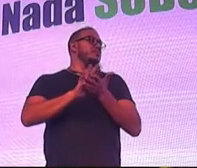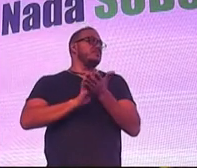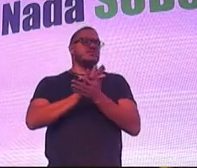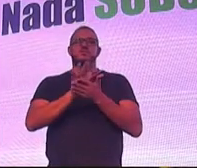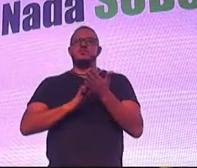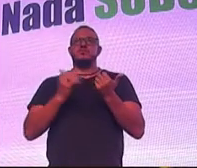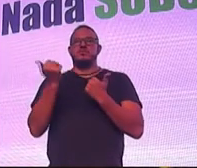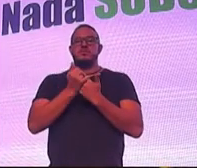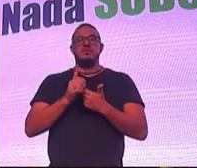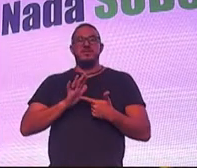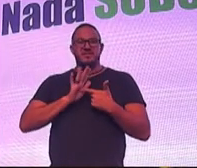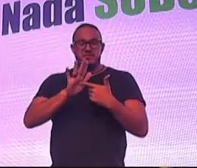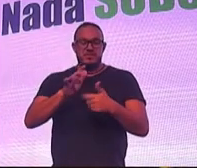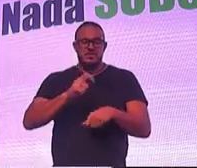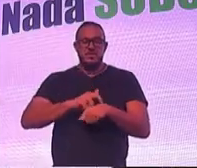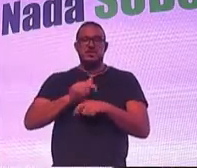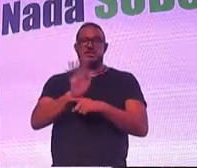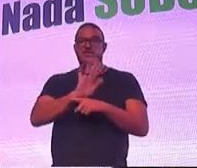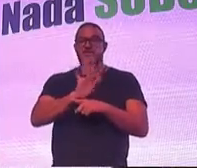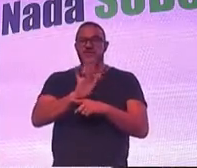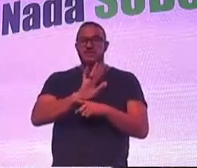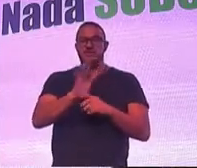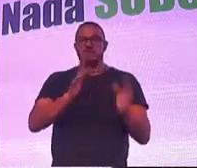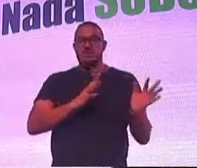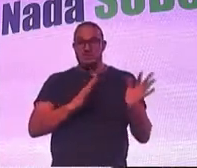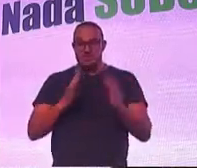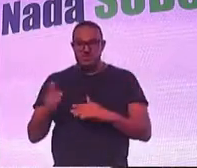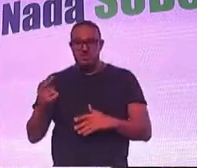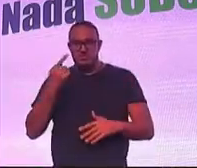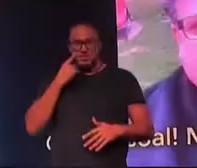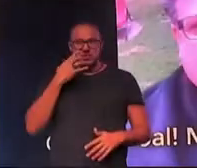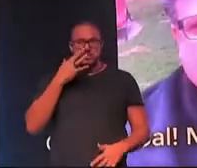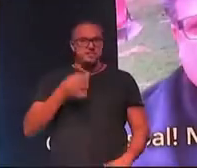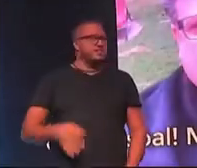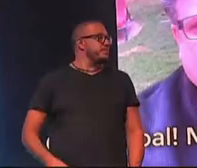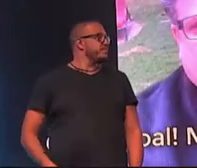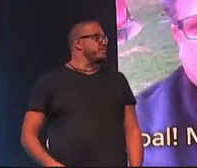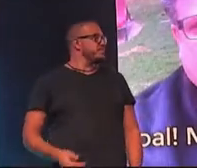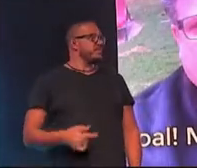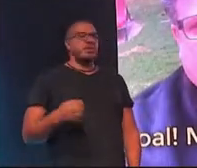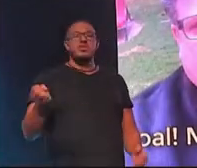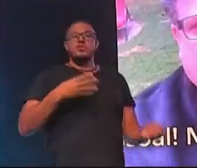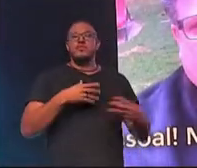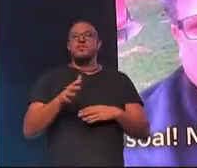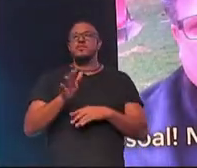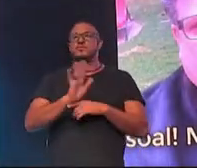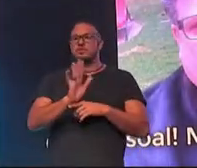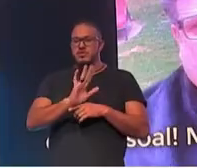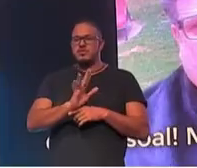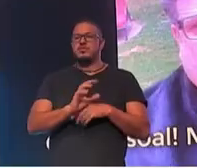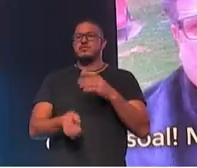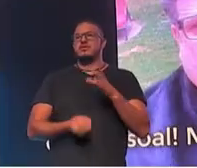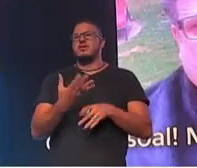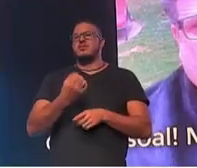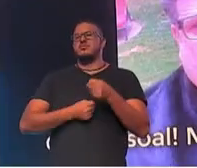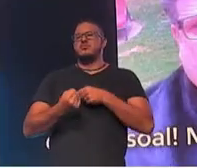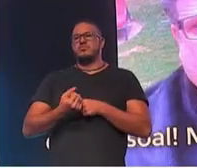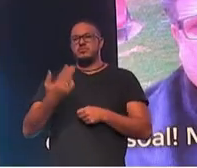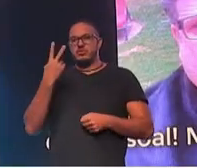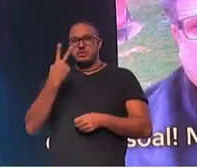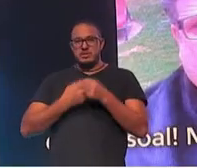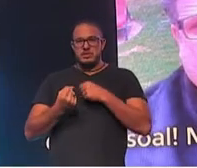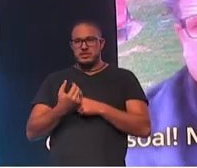mostrar um vídeo para vocês de 60 segundos. Preste atenção nesse vídeo aqui, por favor. Novo modelo de negócio criado no mundo há 2 anos atrás.